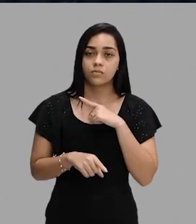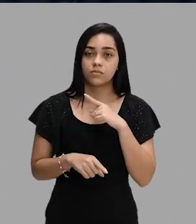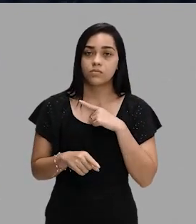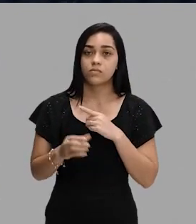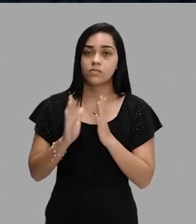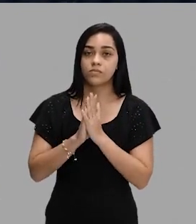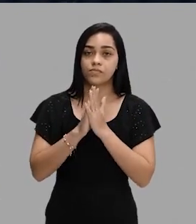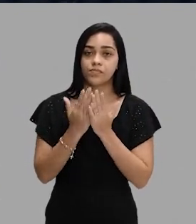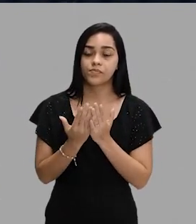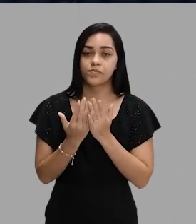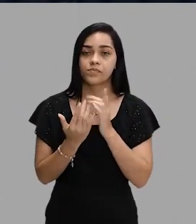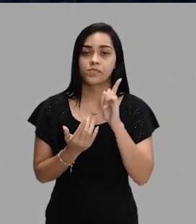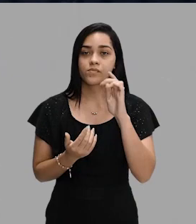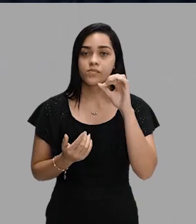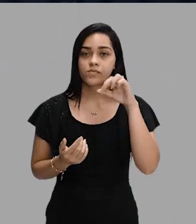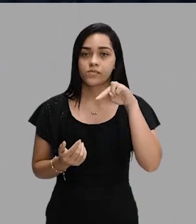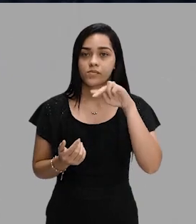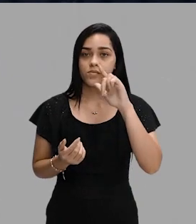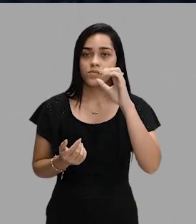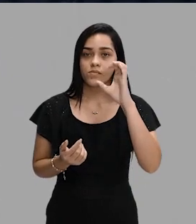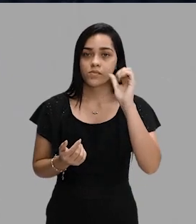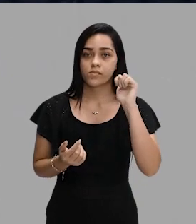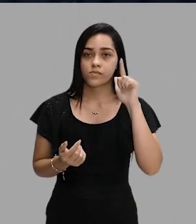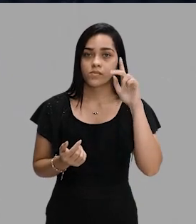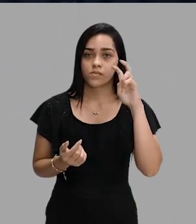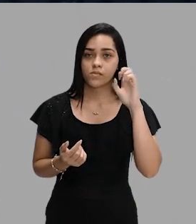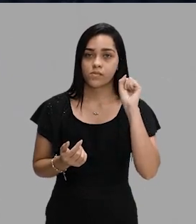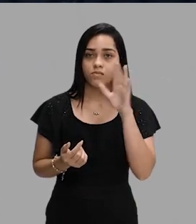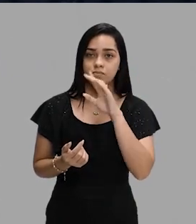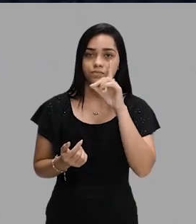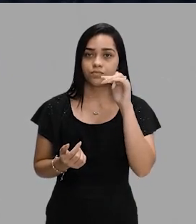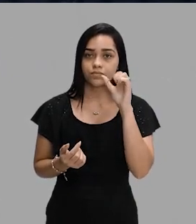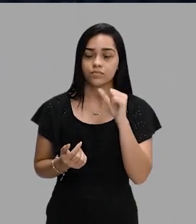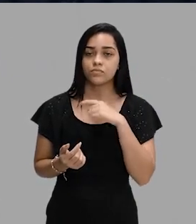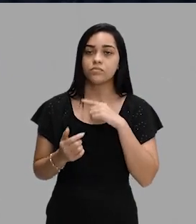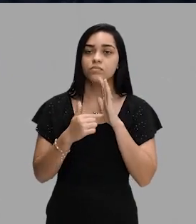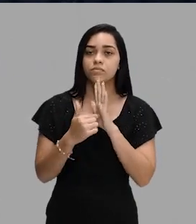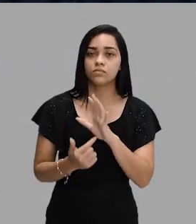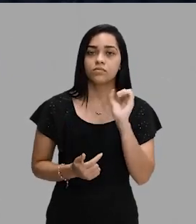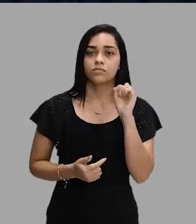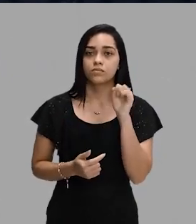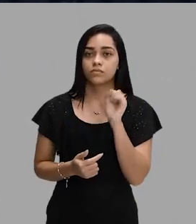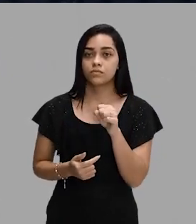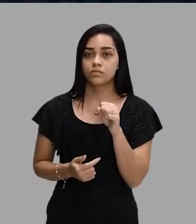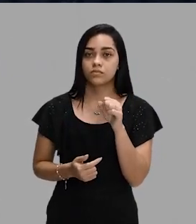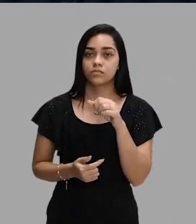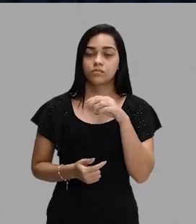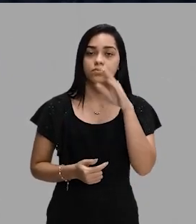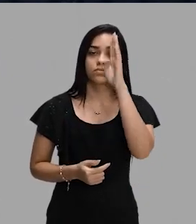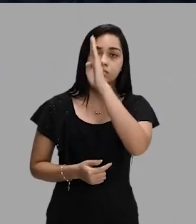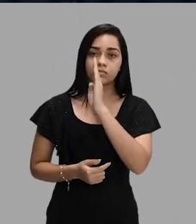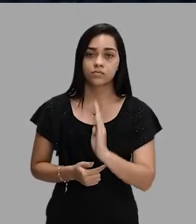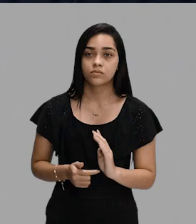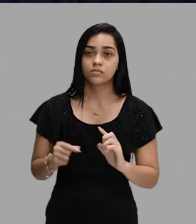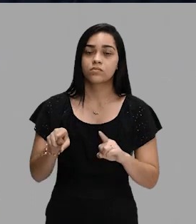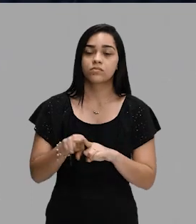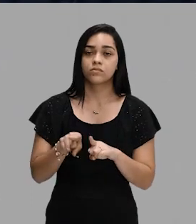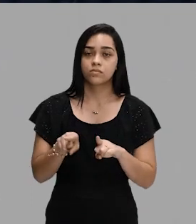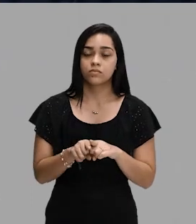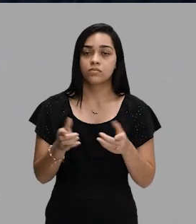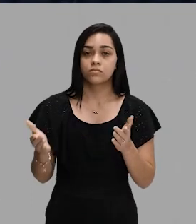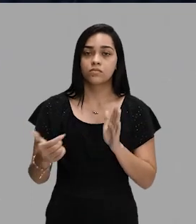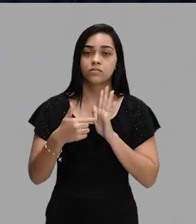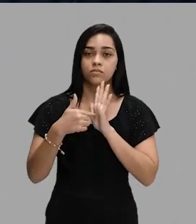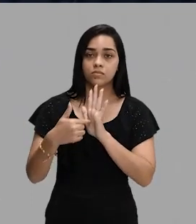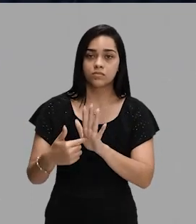obras de Gonçalves Dias o nacionalismo presente. Então ele deu essa evidenciada no nacionalismo. E agora a gente vai